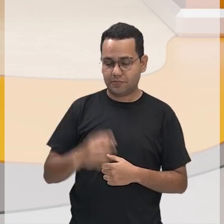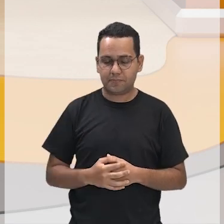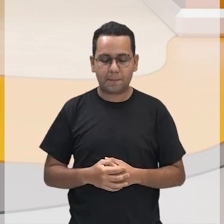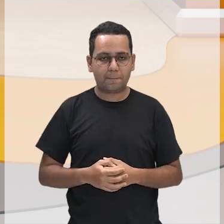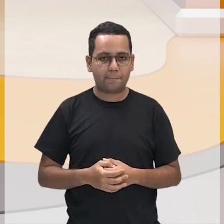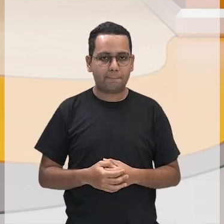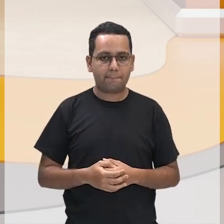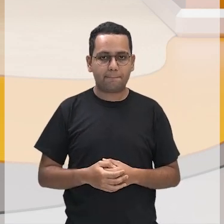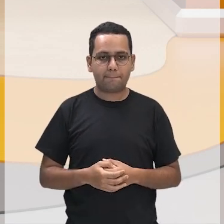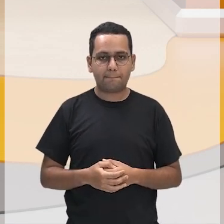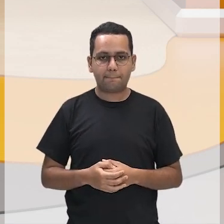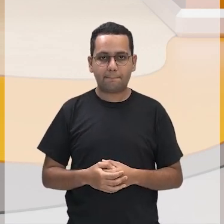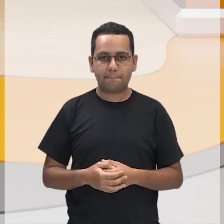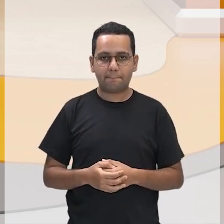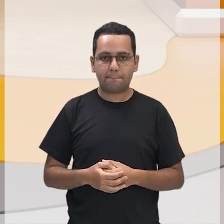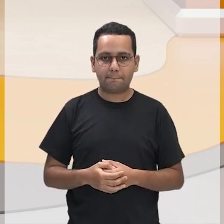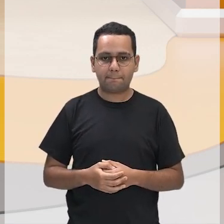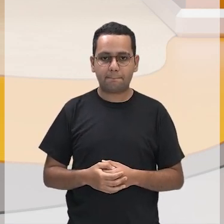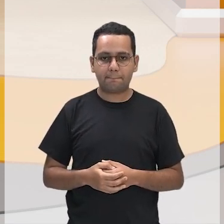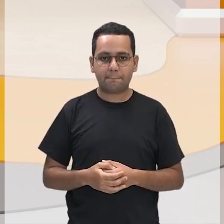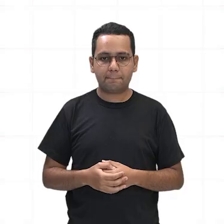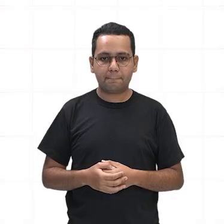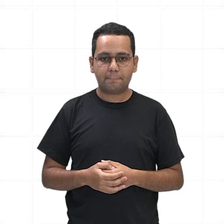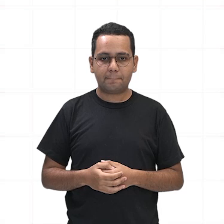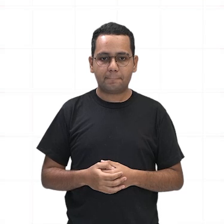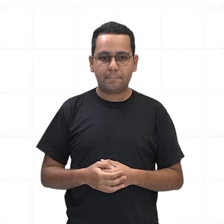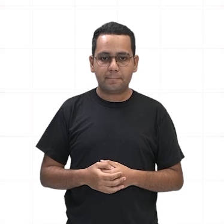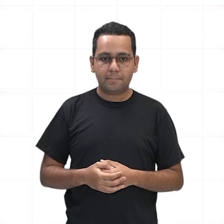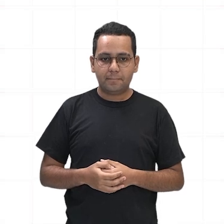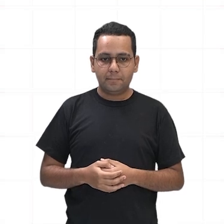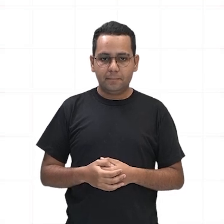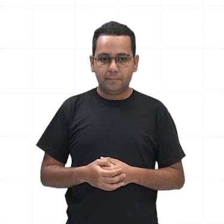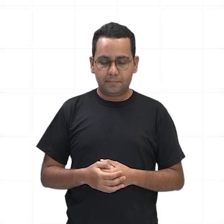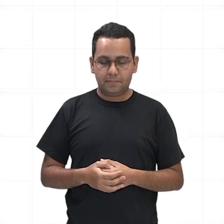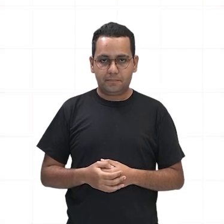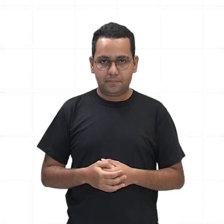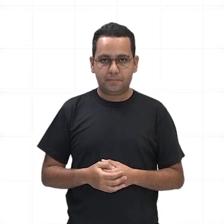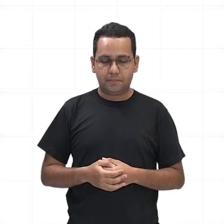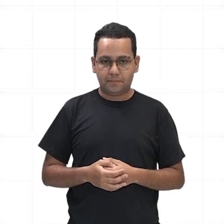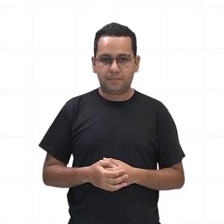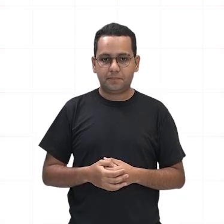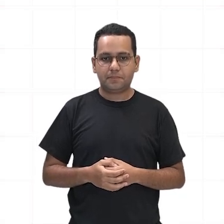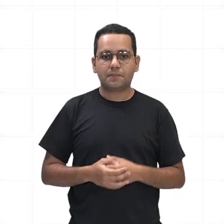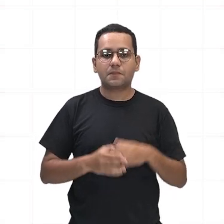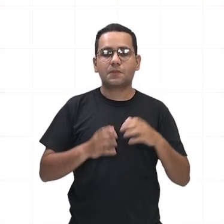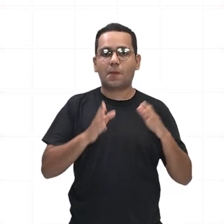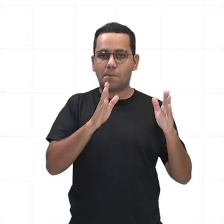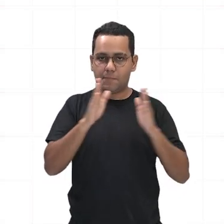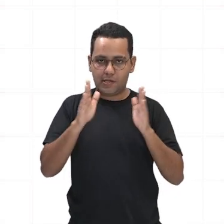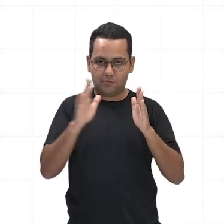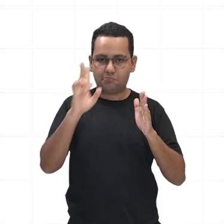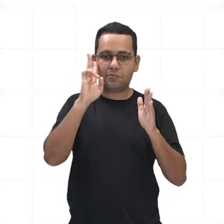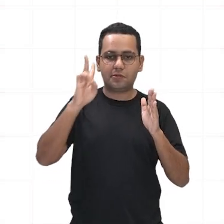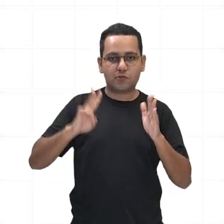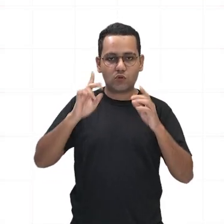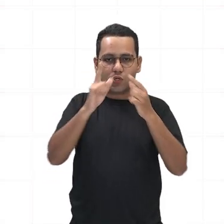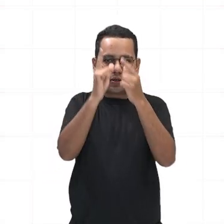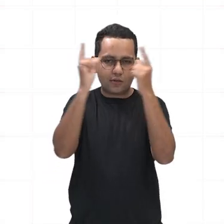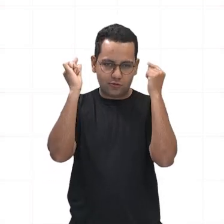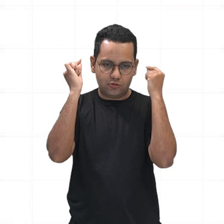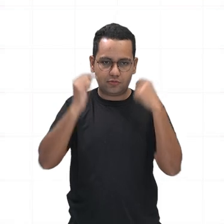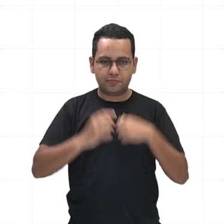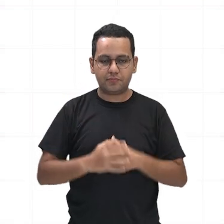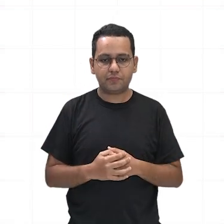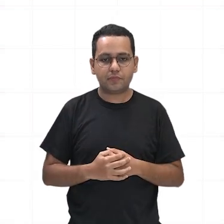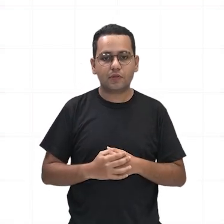da história da Grécia Antiga. Olha só ali, para uma melhor compreensão, para